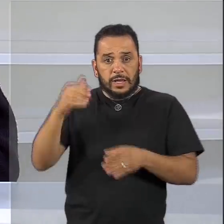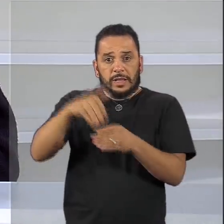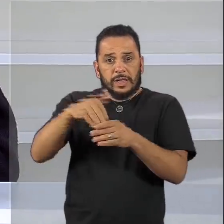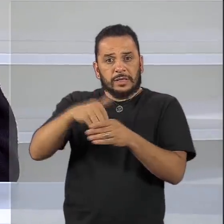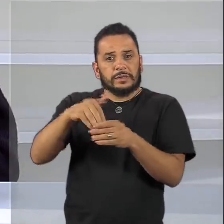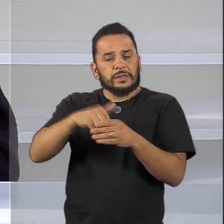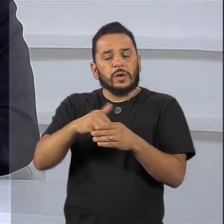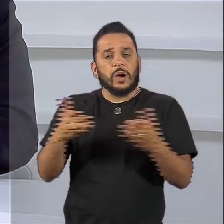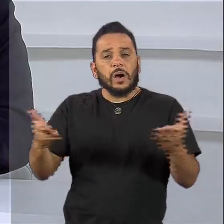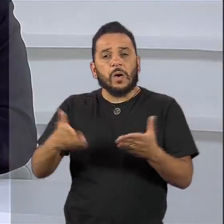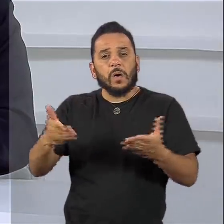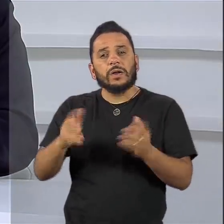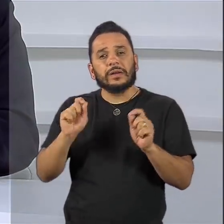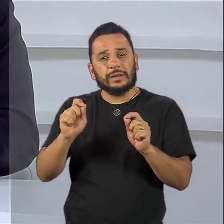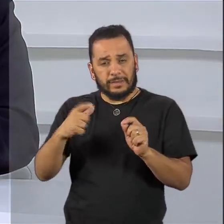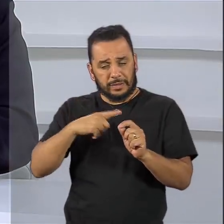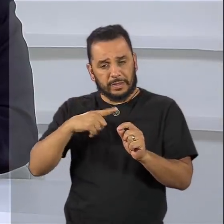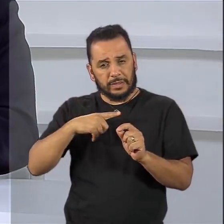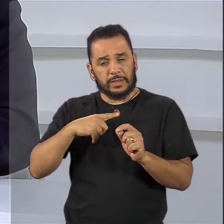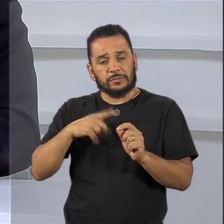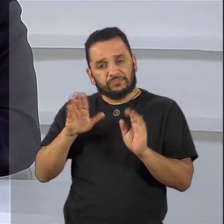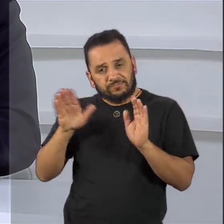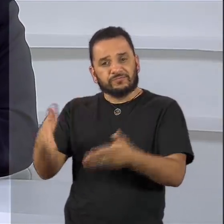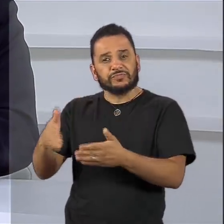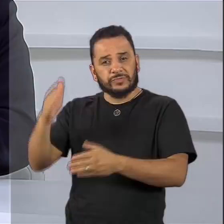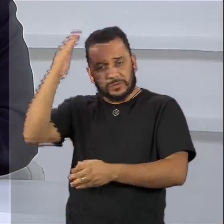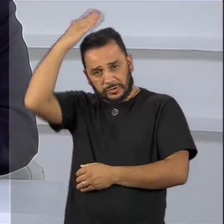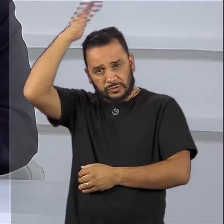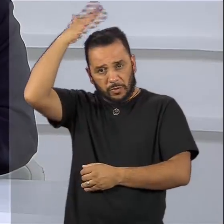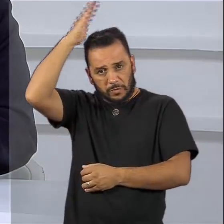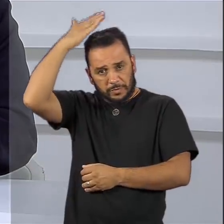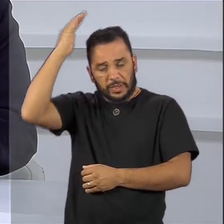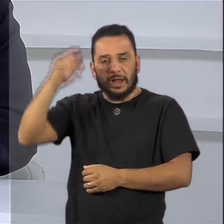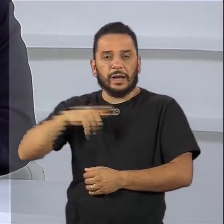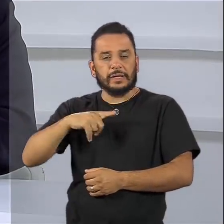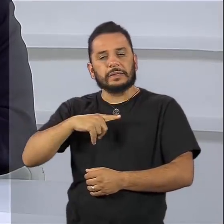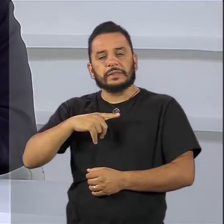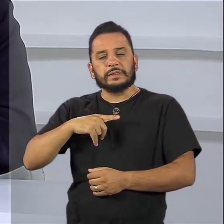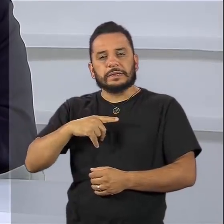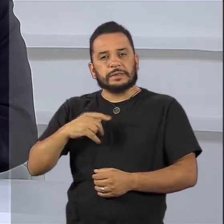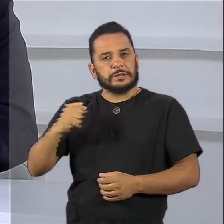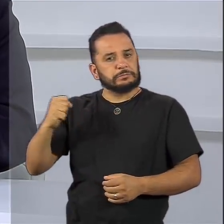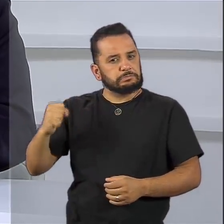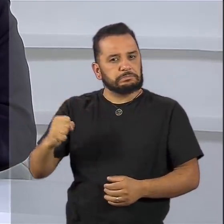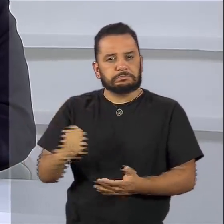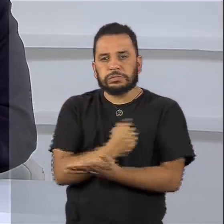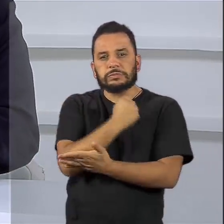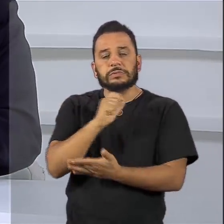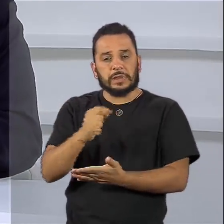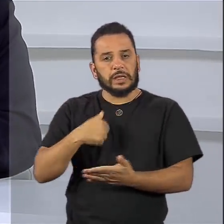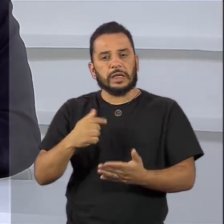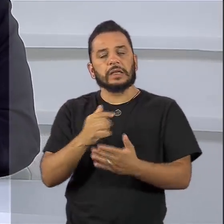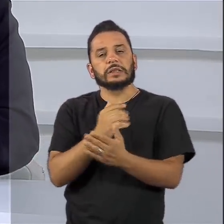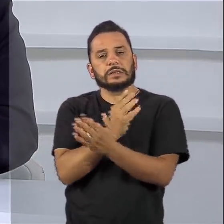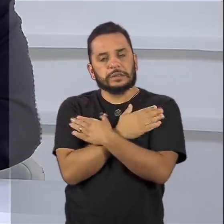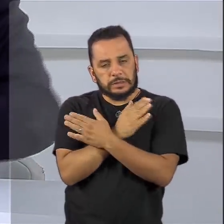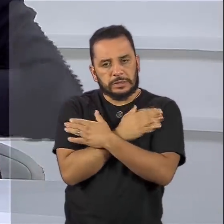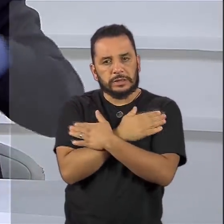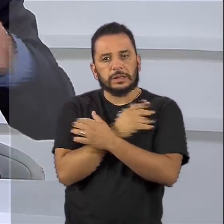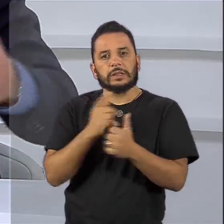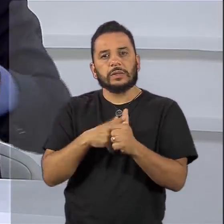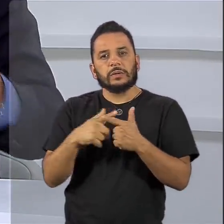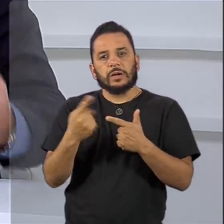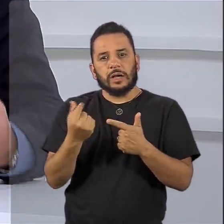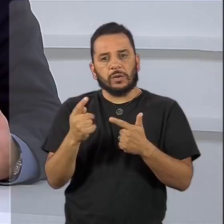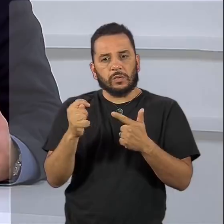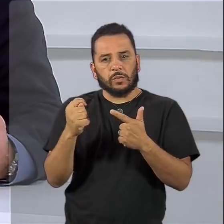trumpista, né? Ressentido de novo, né? Com o desemprego, com a decadência econômica, com o discurso identitário, com uma série